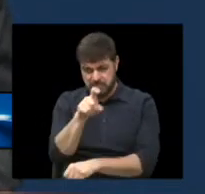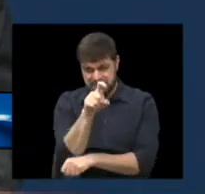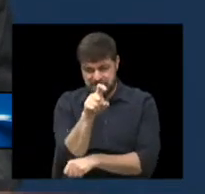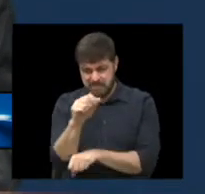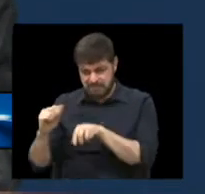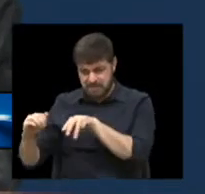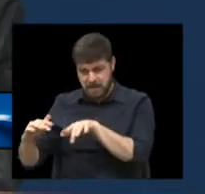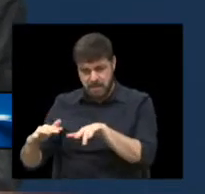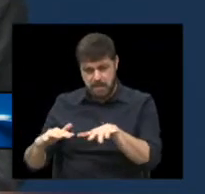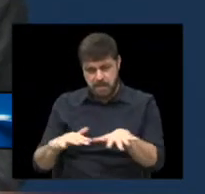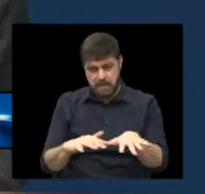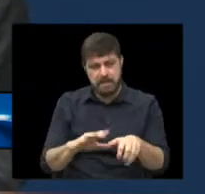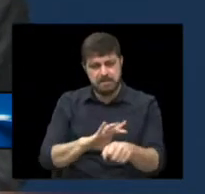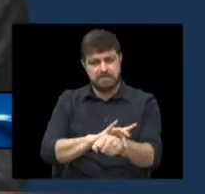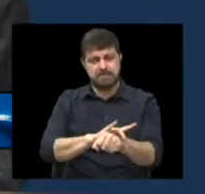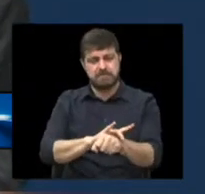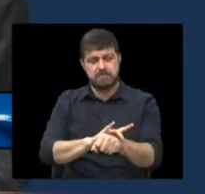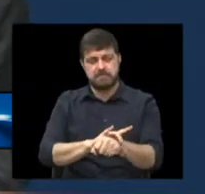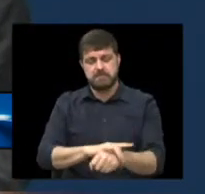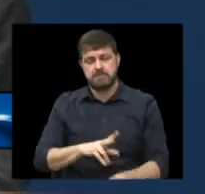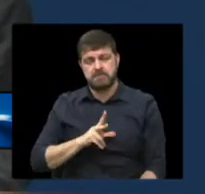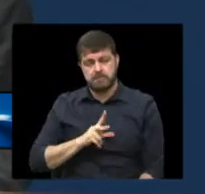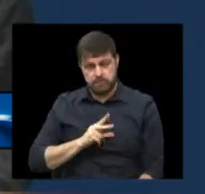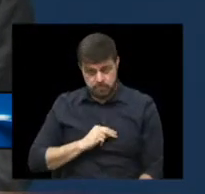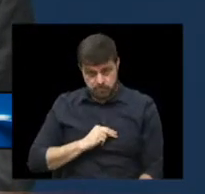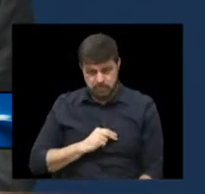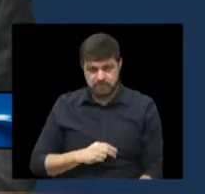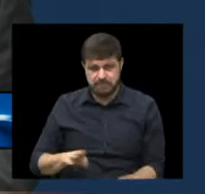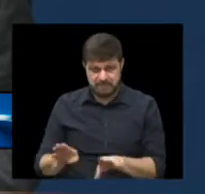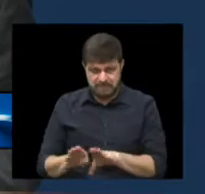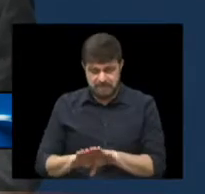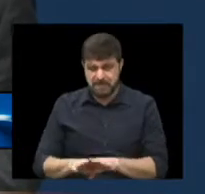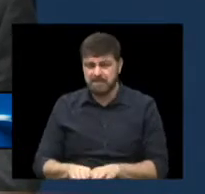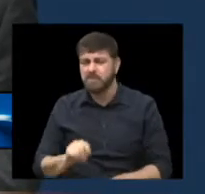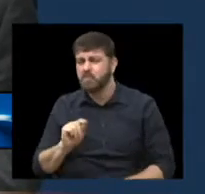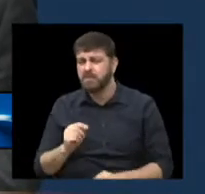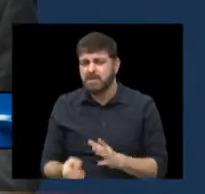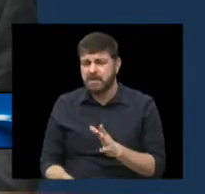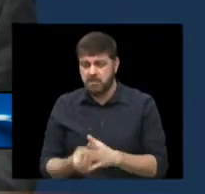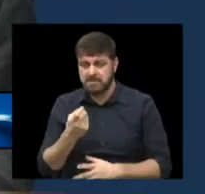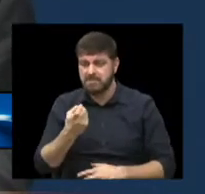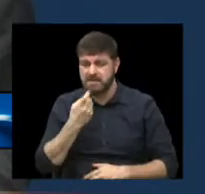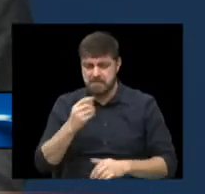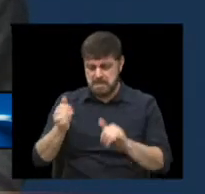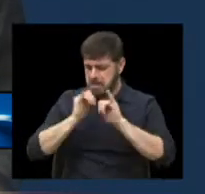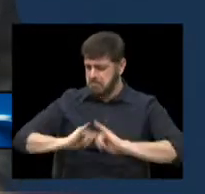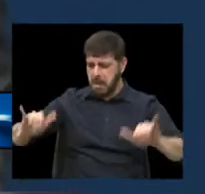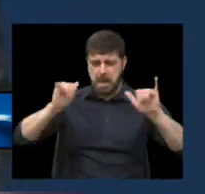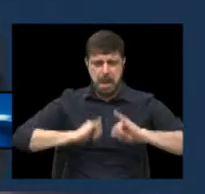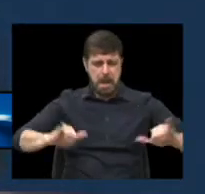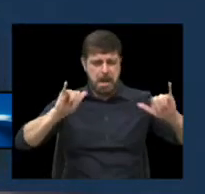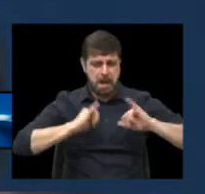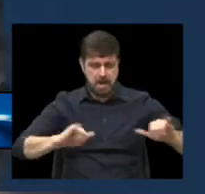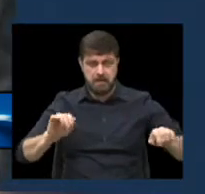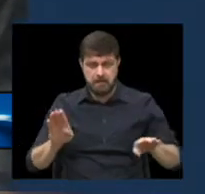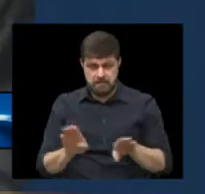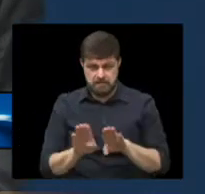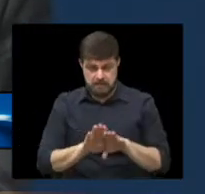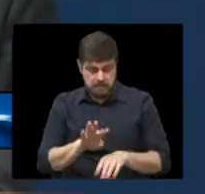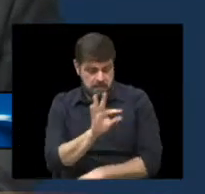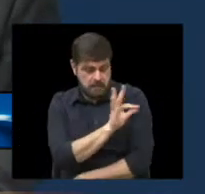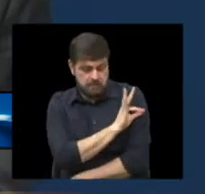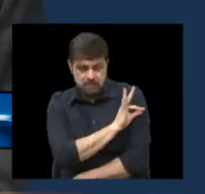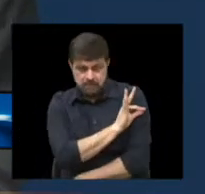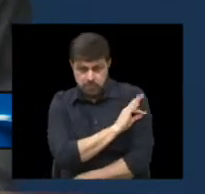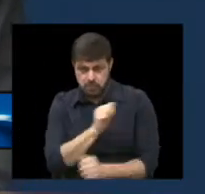centro de convivência. Segundo foi noticiado aos 4 cantos dessa cidade, existe uma negociação da